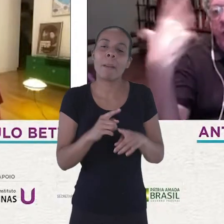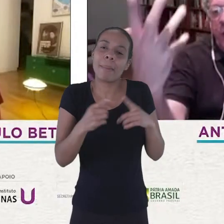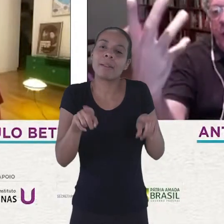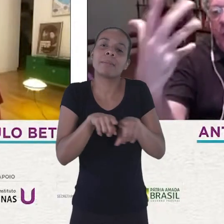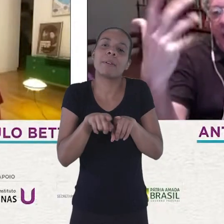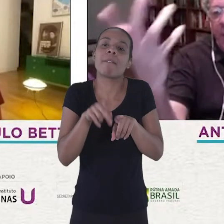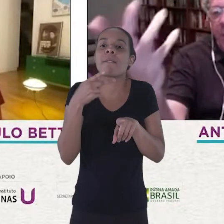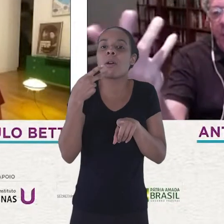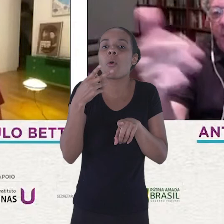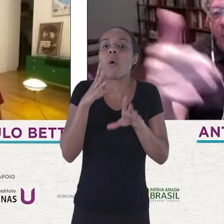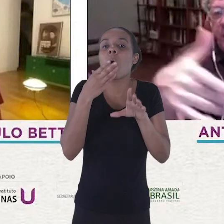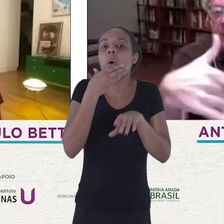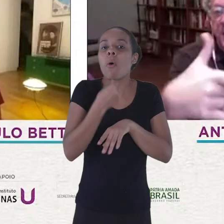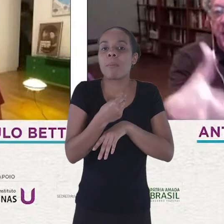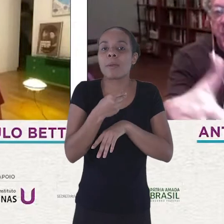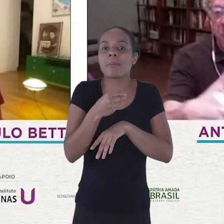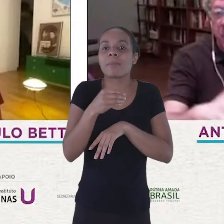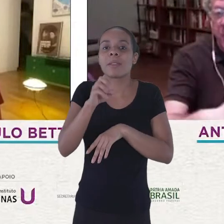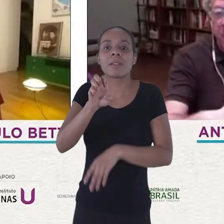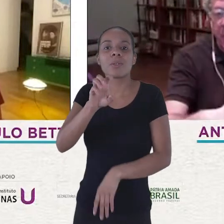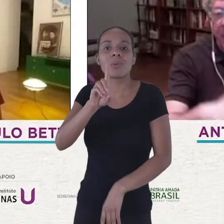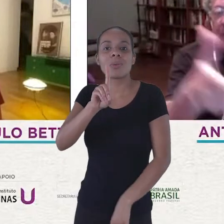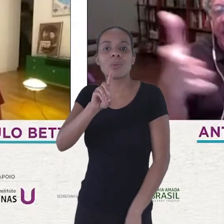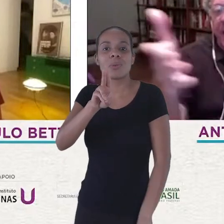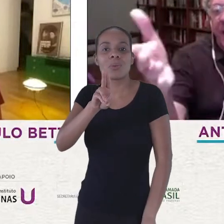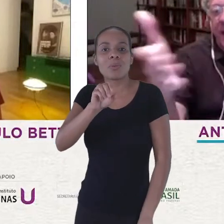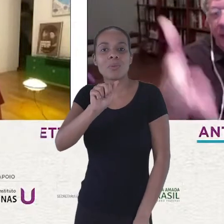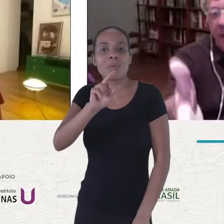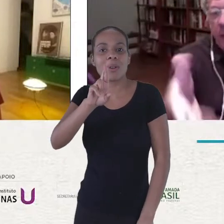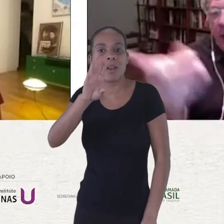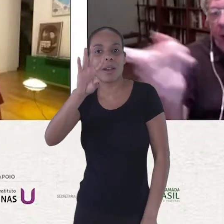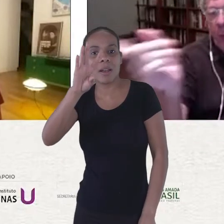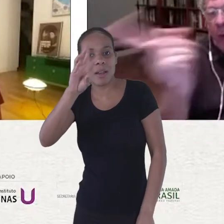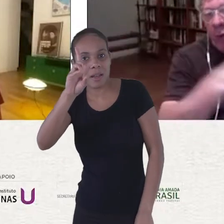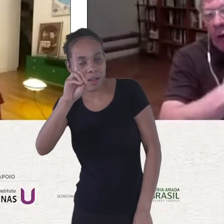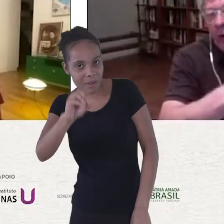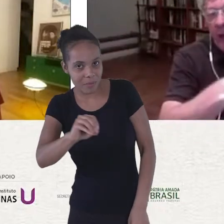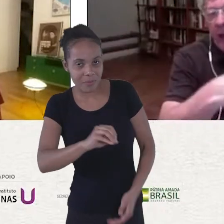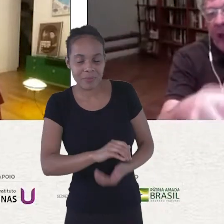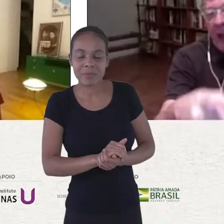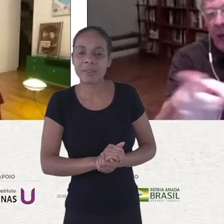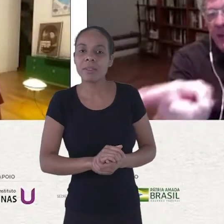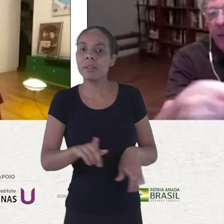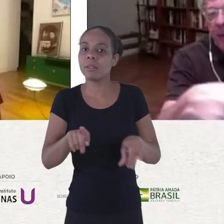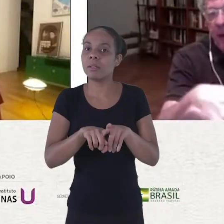nosso irmão, amigo, nosso vizinho, meu e do Stepan, e também do Paulo. O Paulo mora em